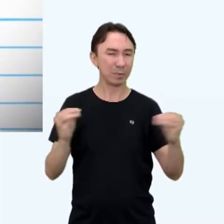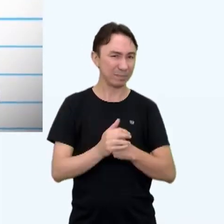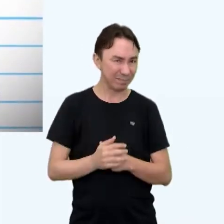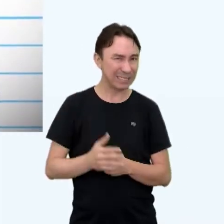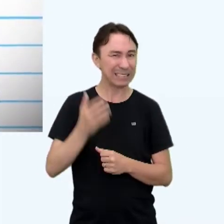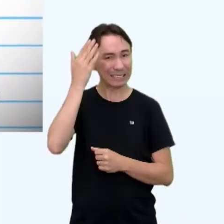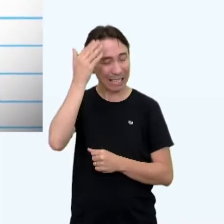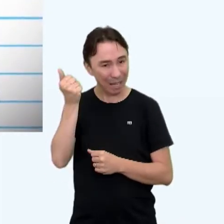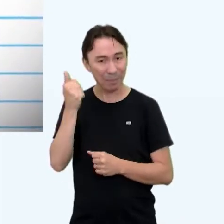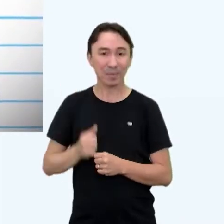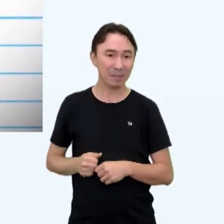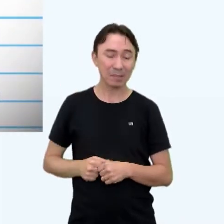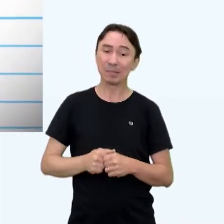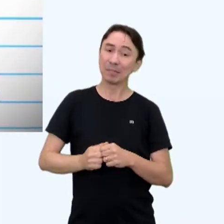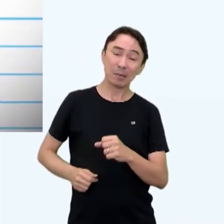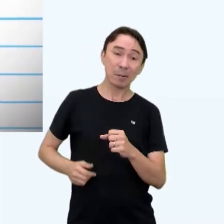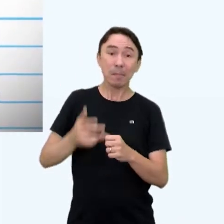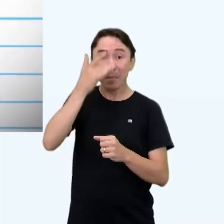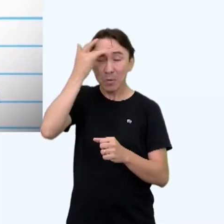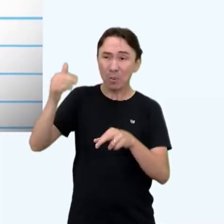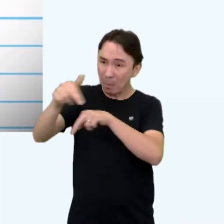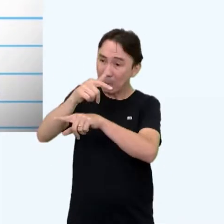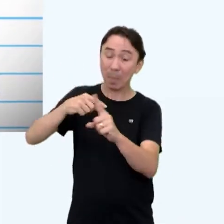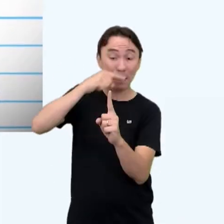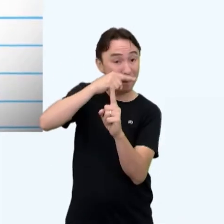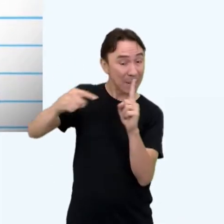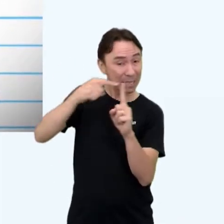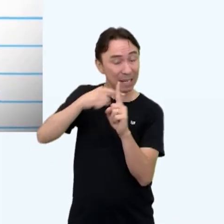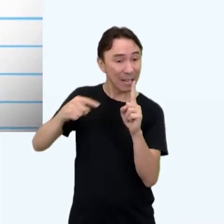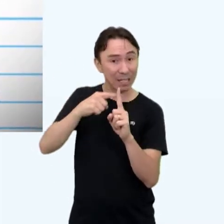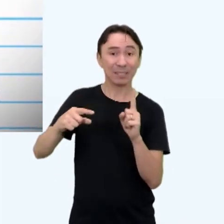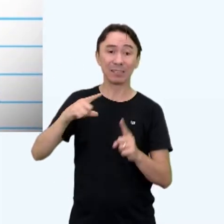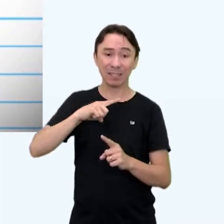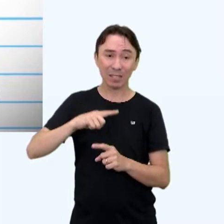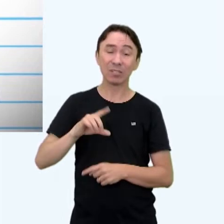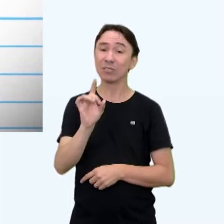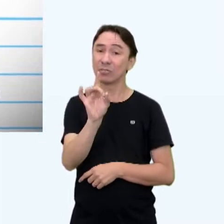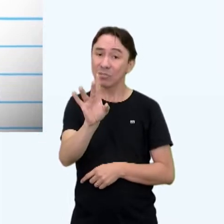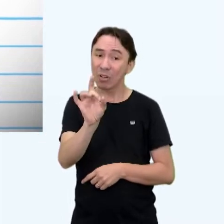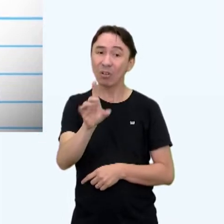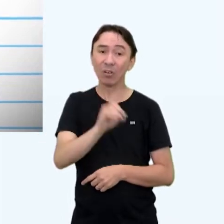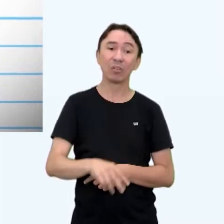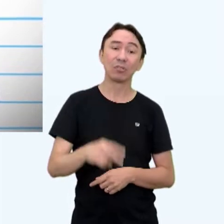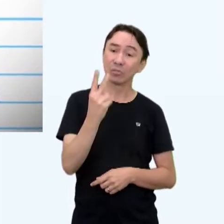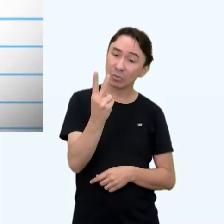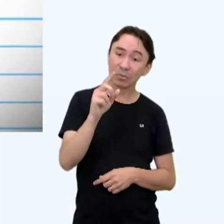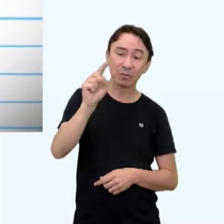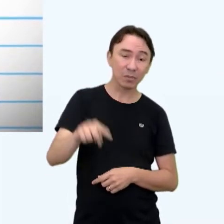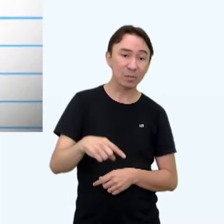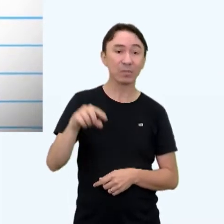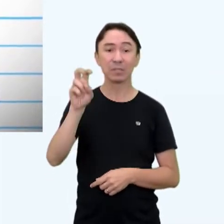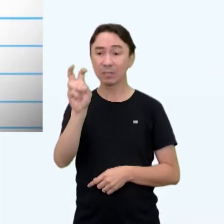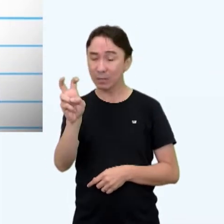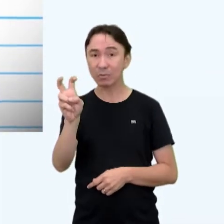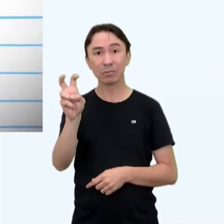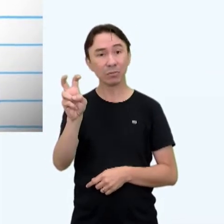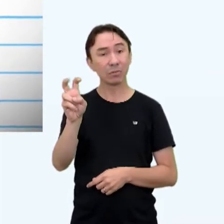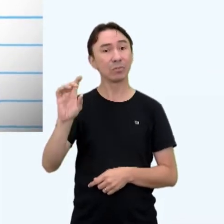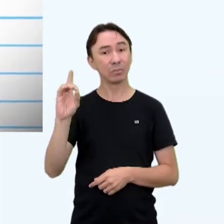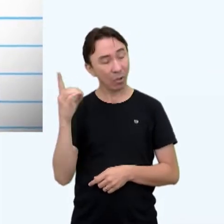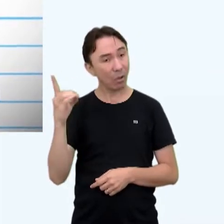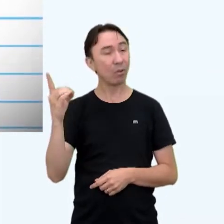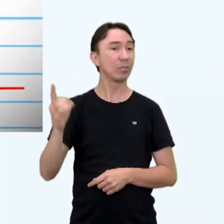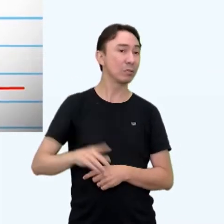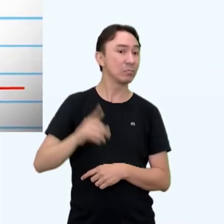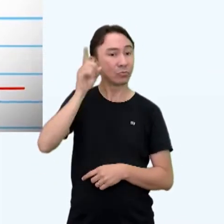da população mundial vive com menos de $2,50 por dia? São mais de 3 bilhões de pessoas nessa situação. Dessas,